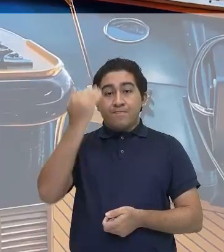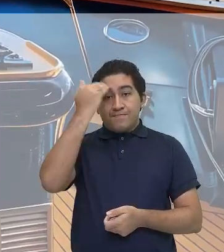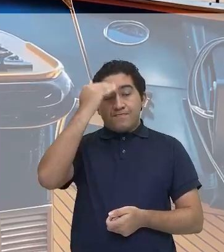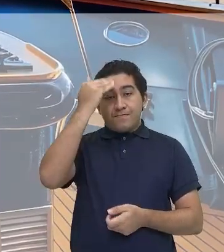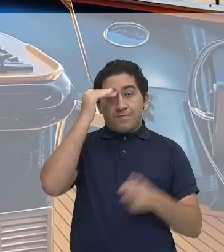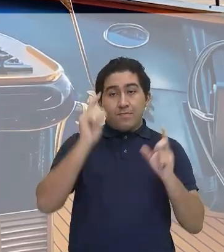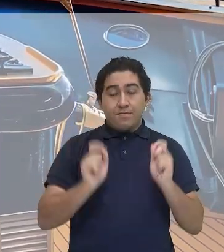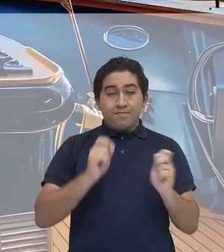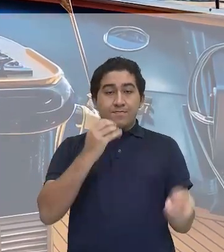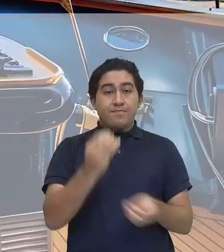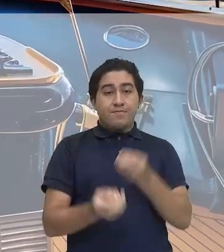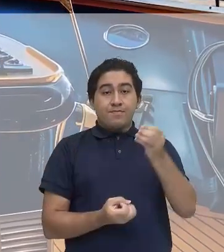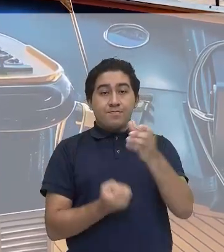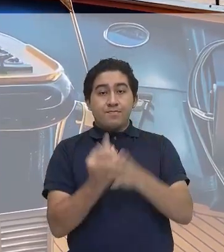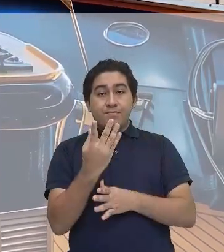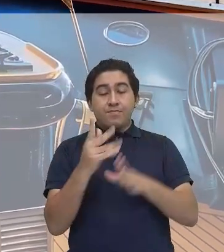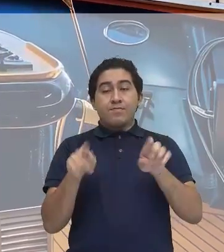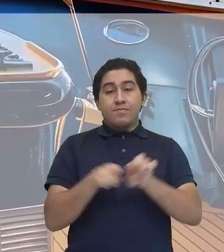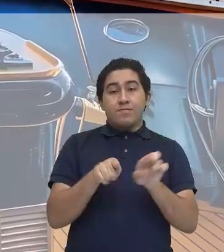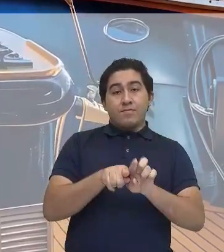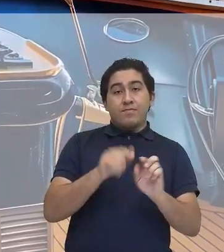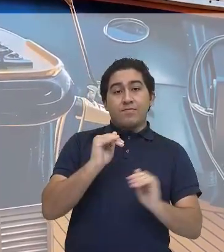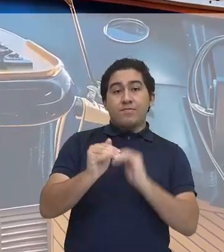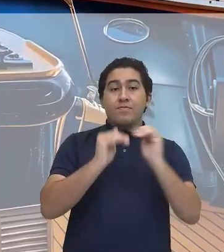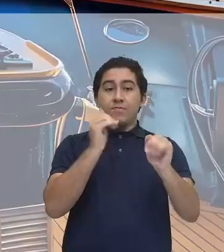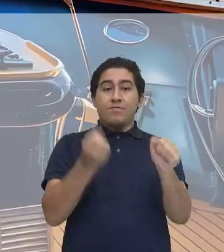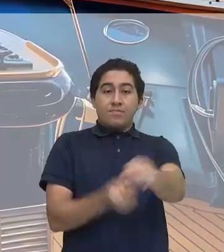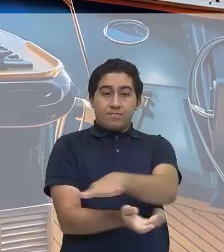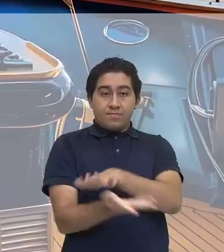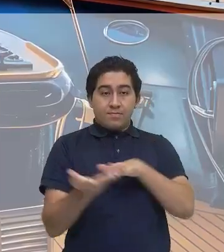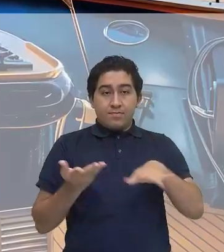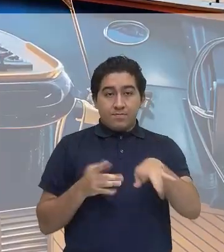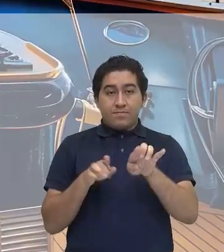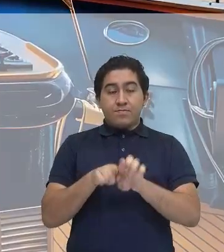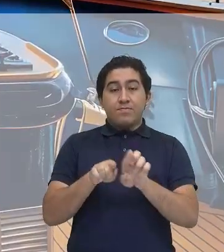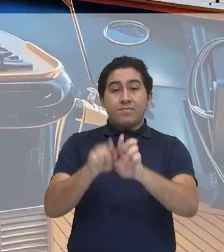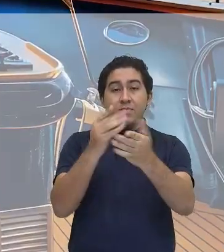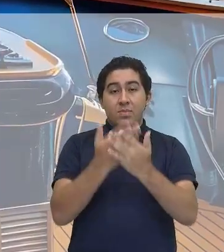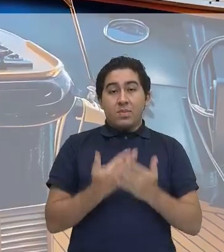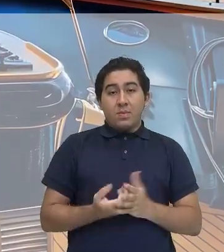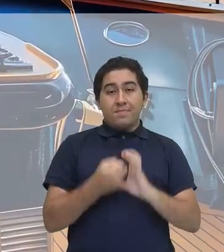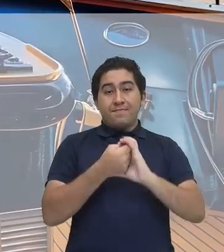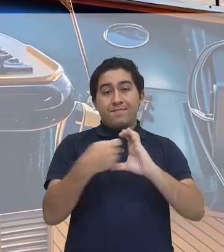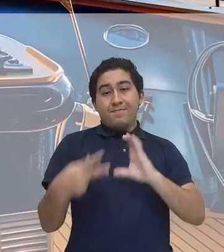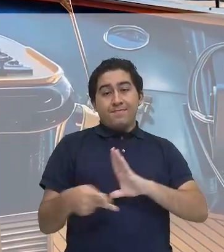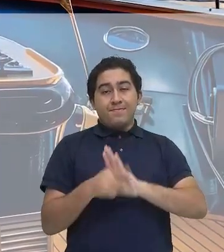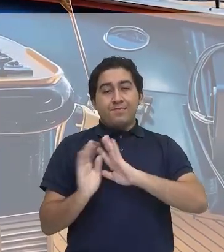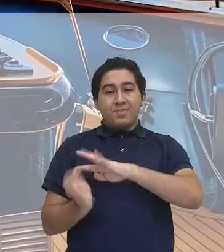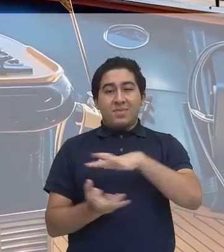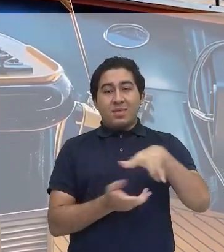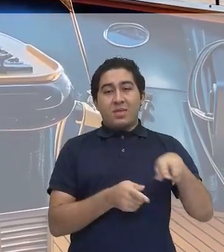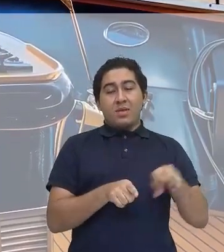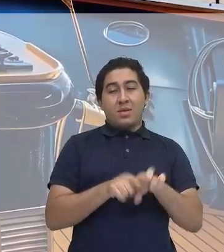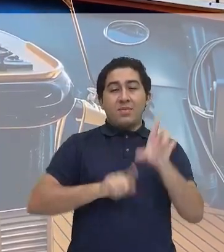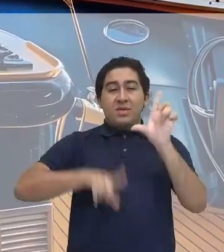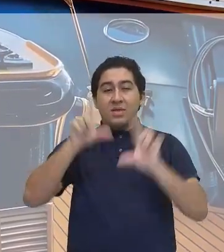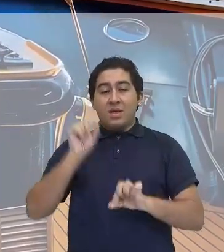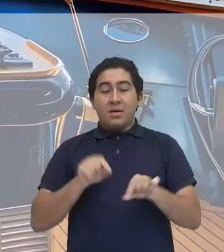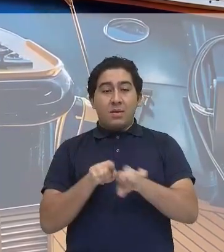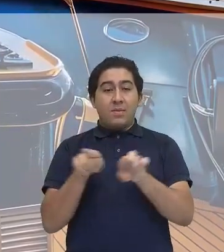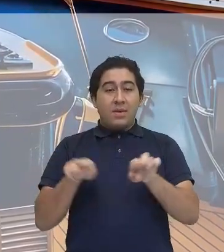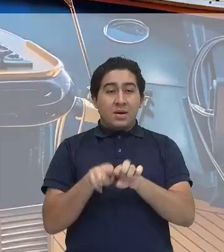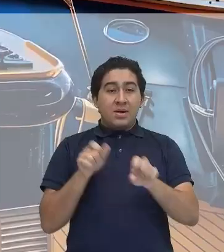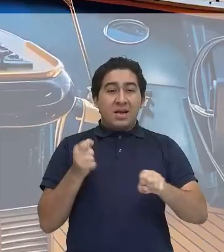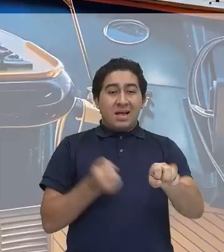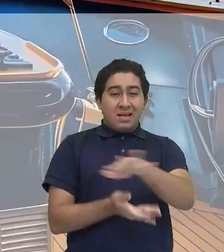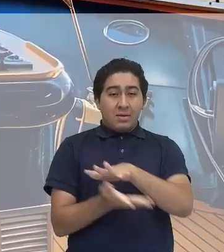Compreender a origem também da evolução do universo, estudar as propriedades de planetas, estrelas e